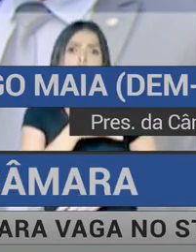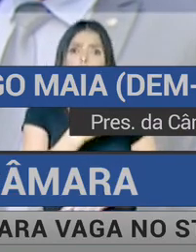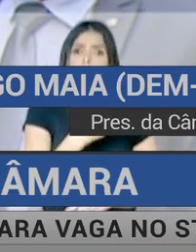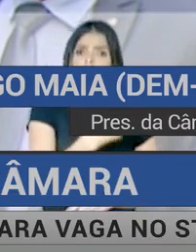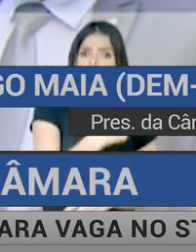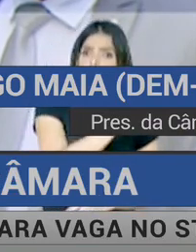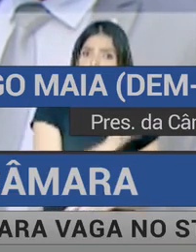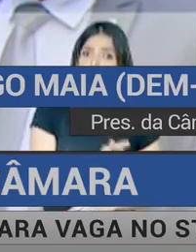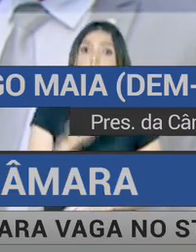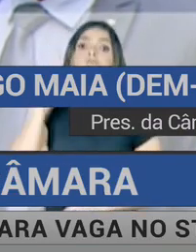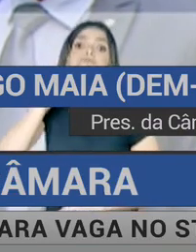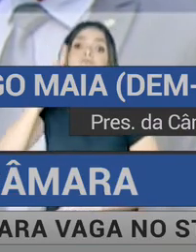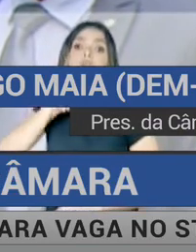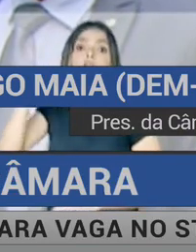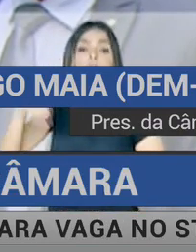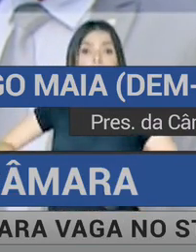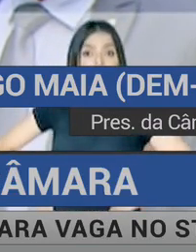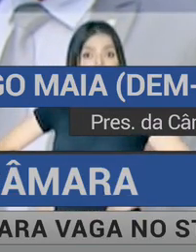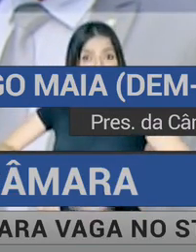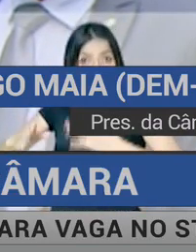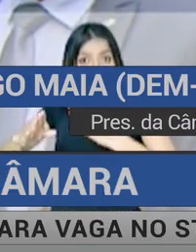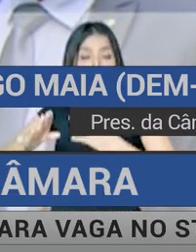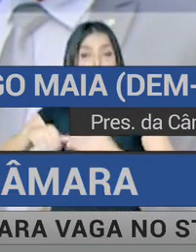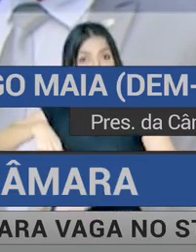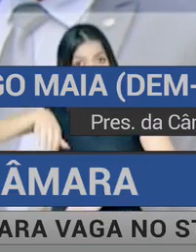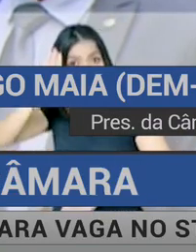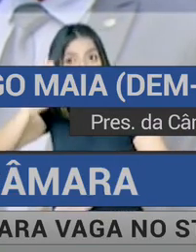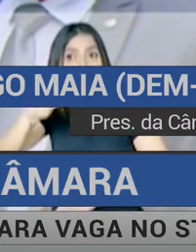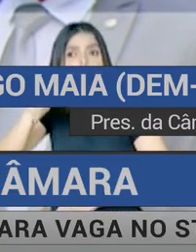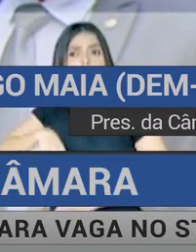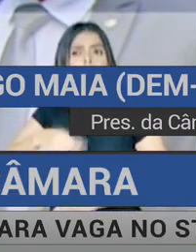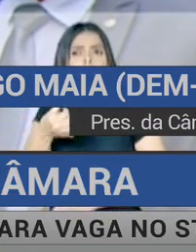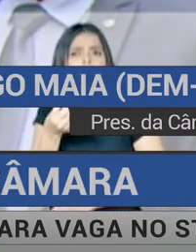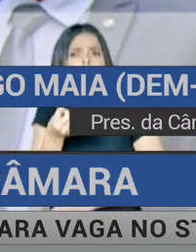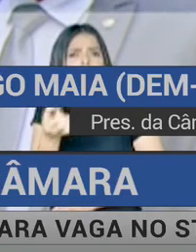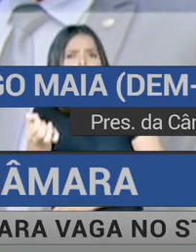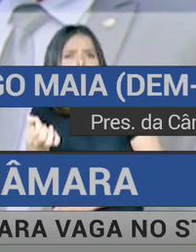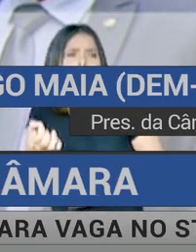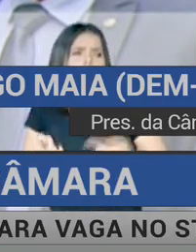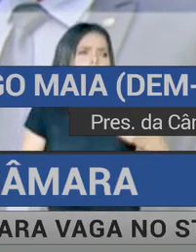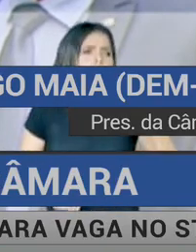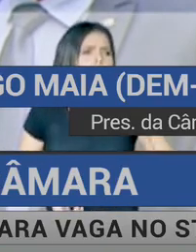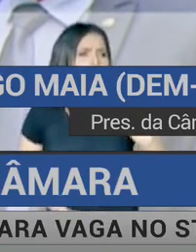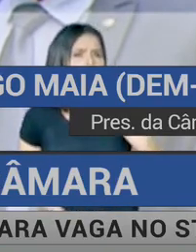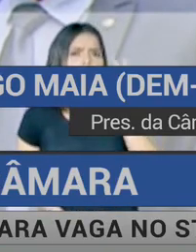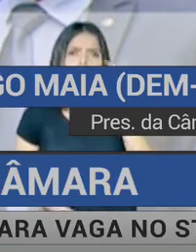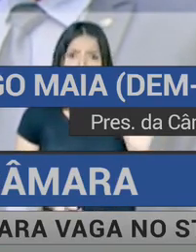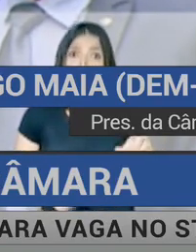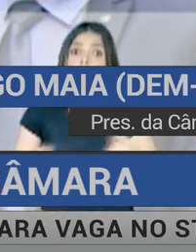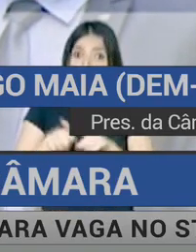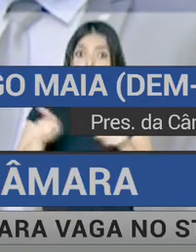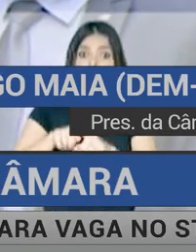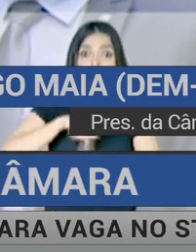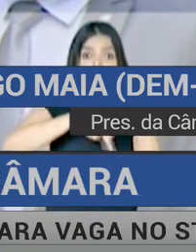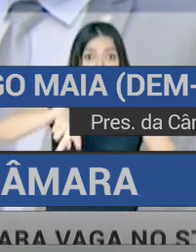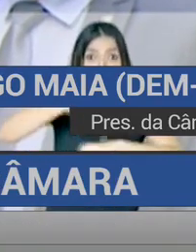Unidos, que é o que gasta mais, pelos números que eu li na matéria, acho que é 60% ou 70%. Inclusive, os países